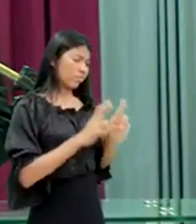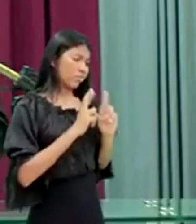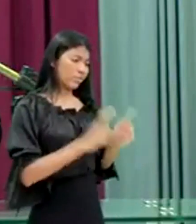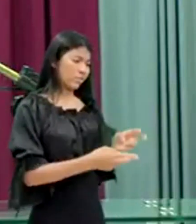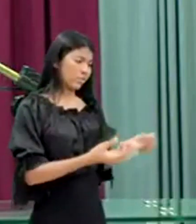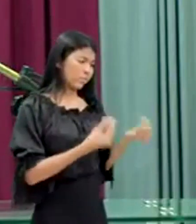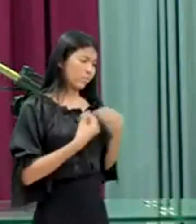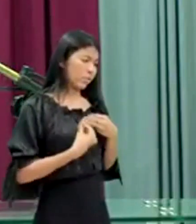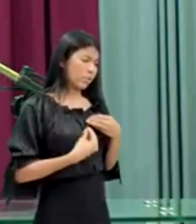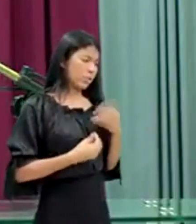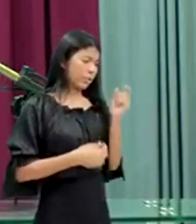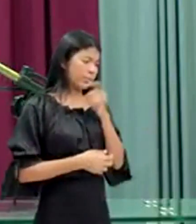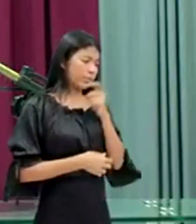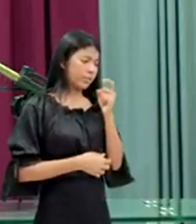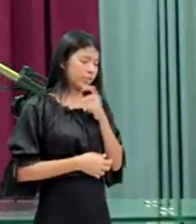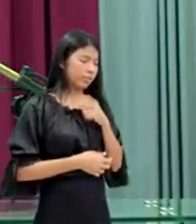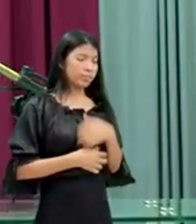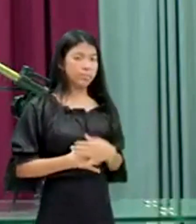assim.